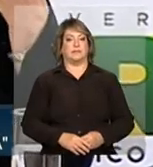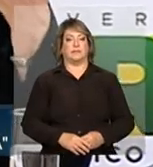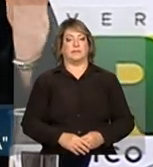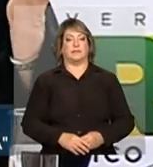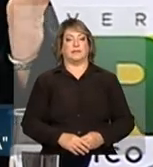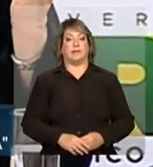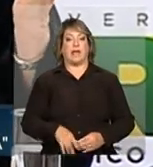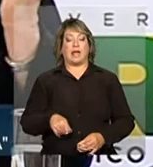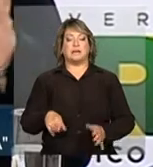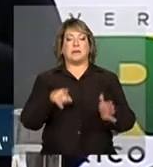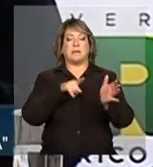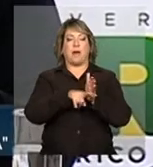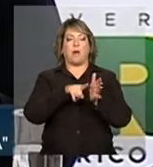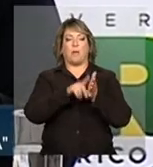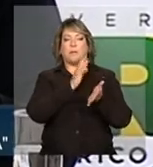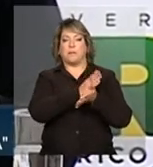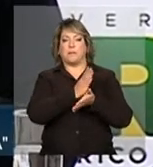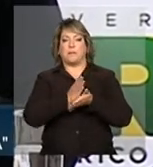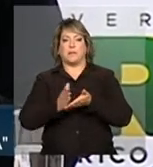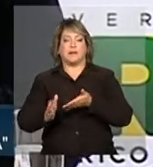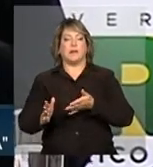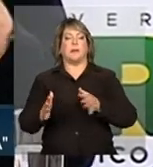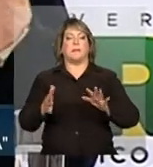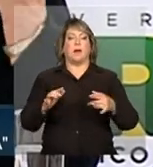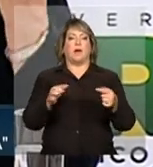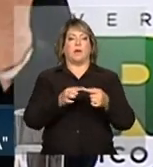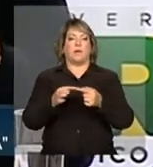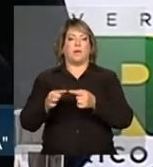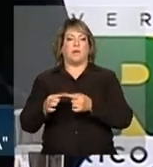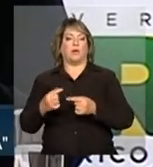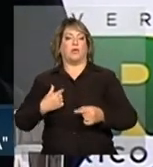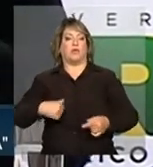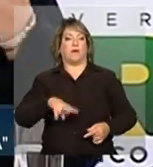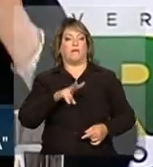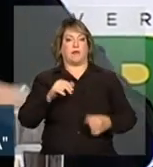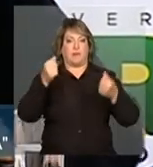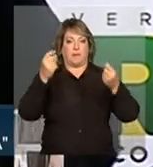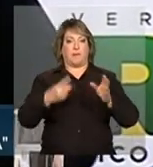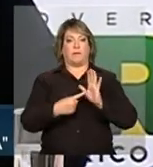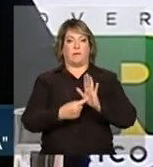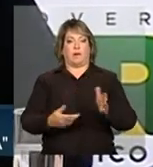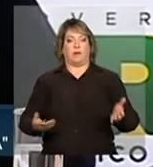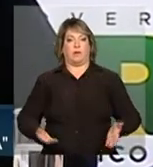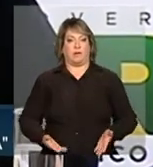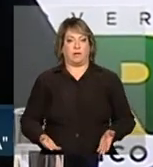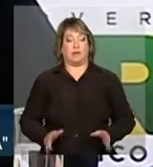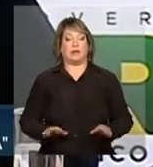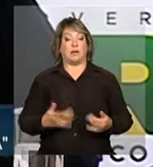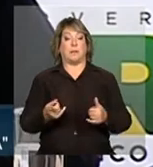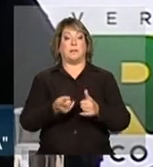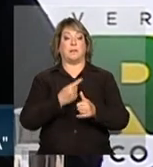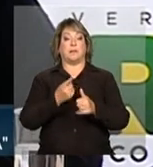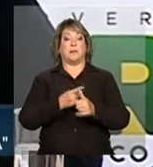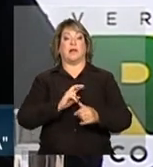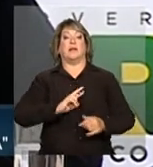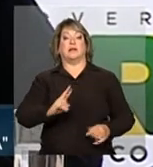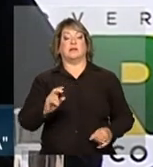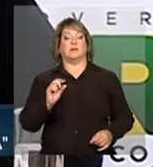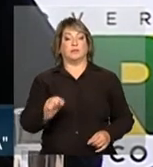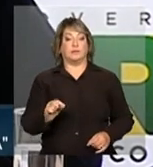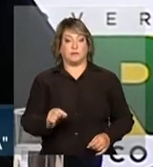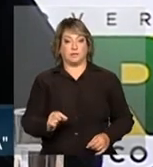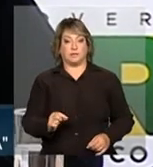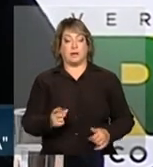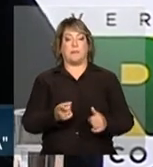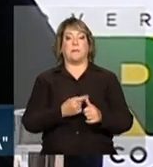das perguntas está mais ou menos na ordem que nós vamos apresentar. Então, vamos ao primeiro resultado, que representa